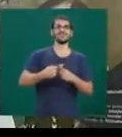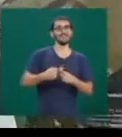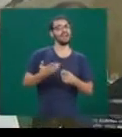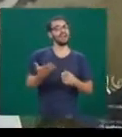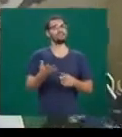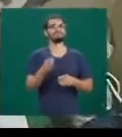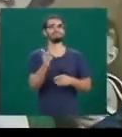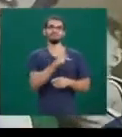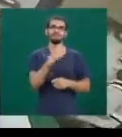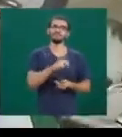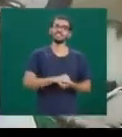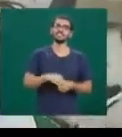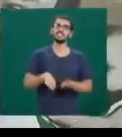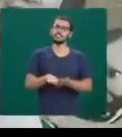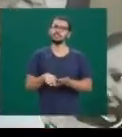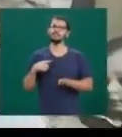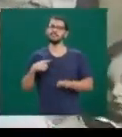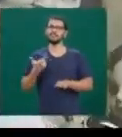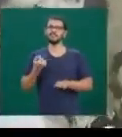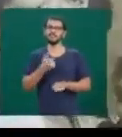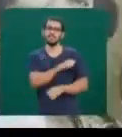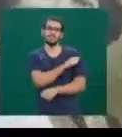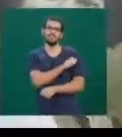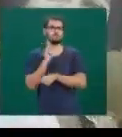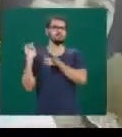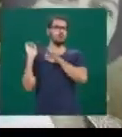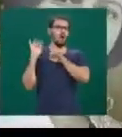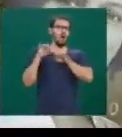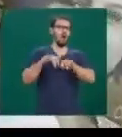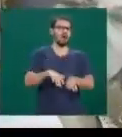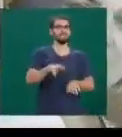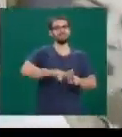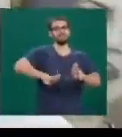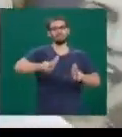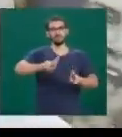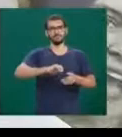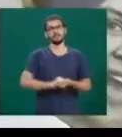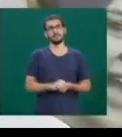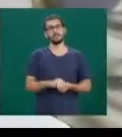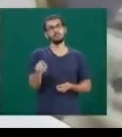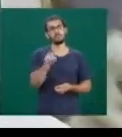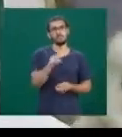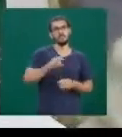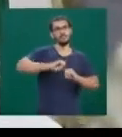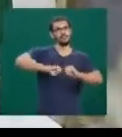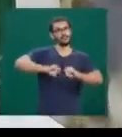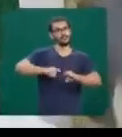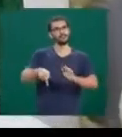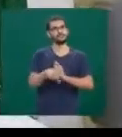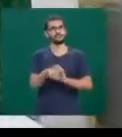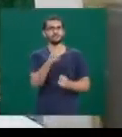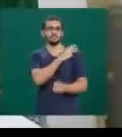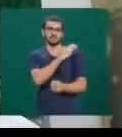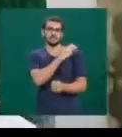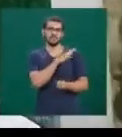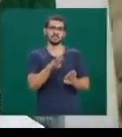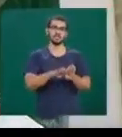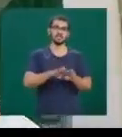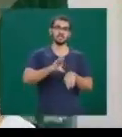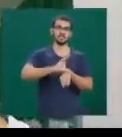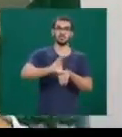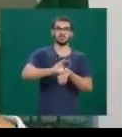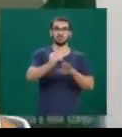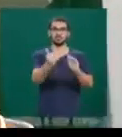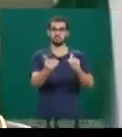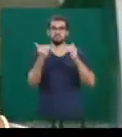e trouxe 20 alunos com ele. O professor dá aulas no ensino médio e também em cursos superiores. Para ensinar